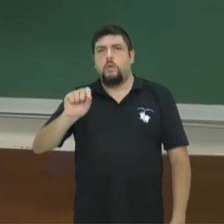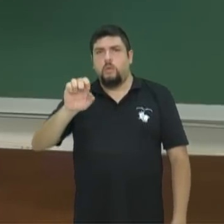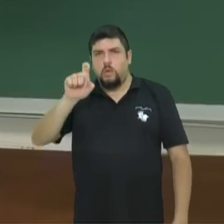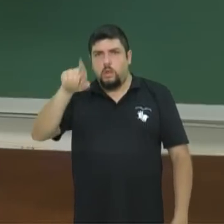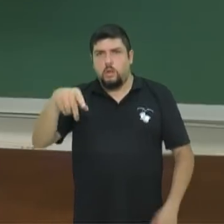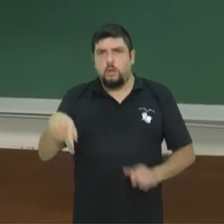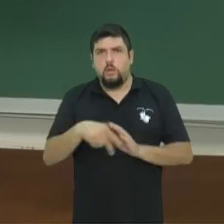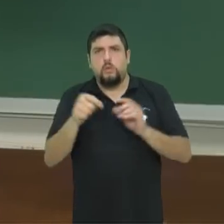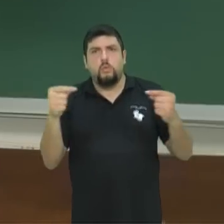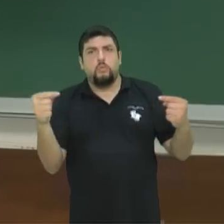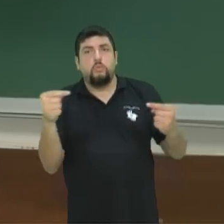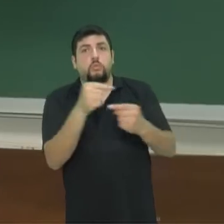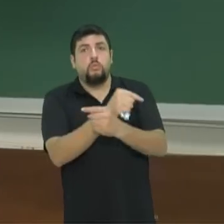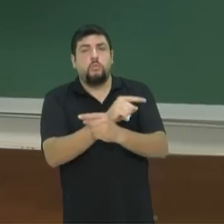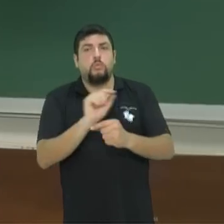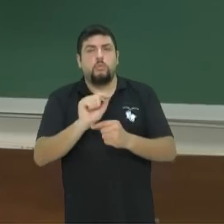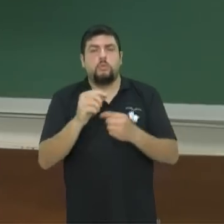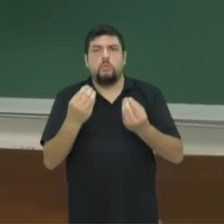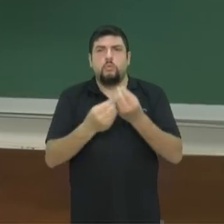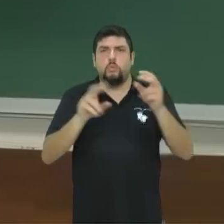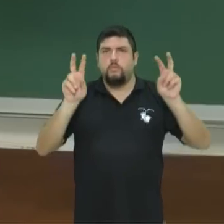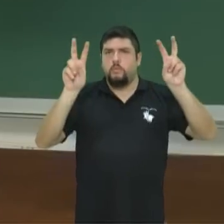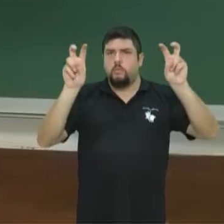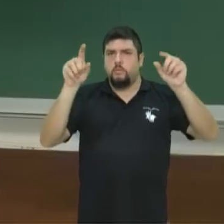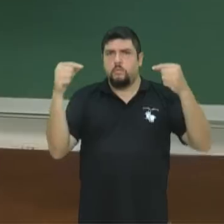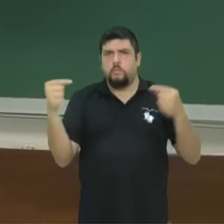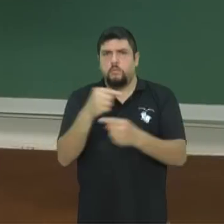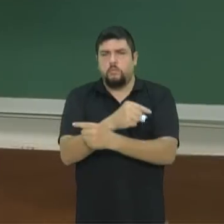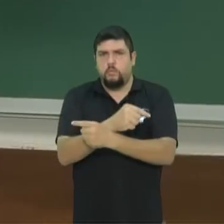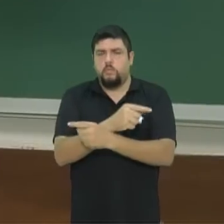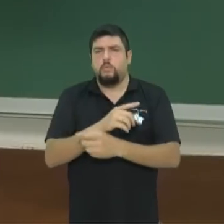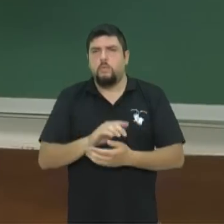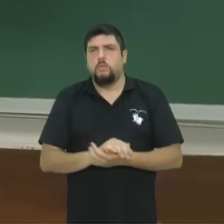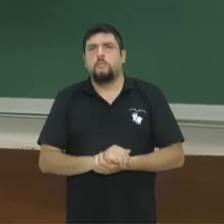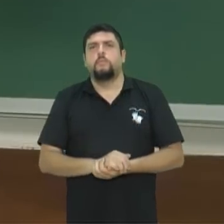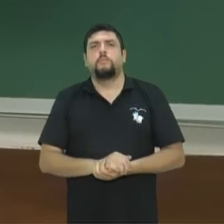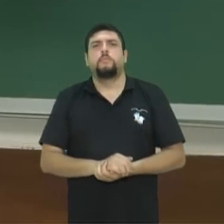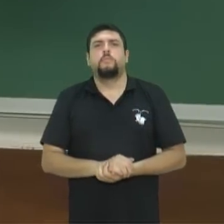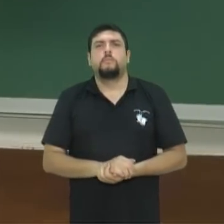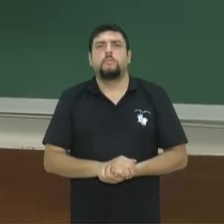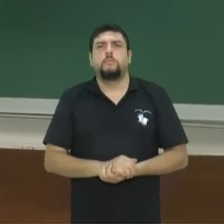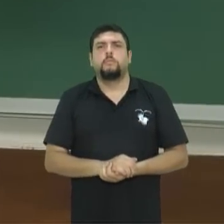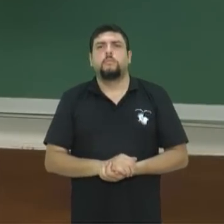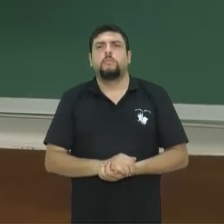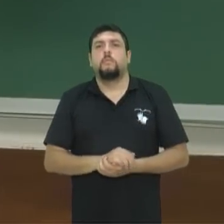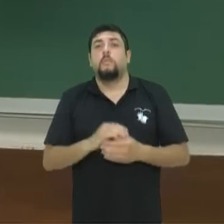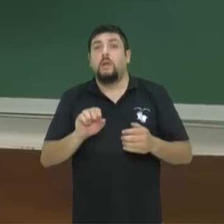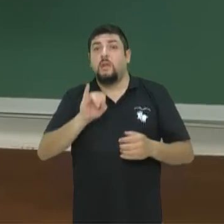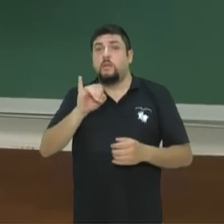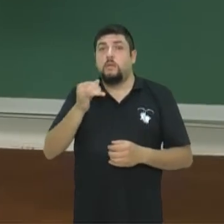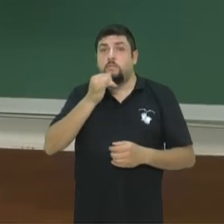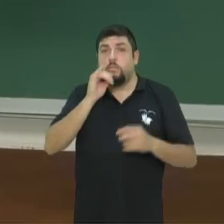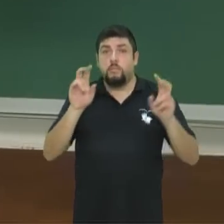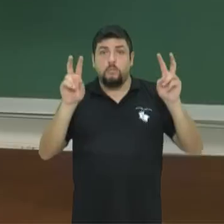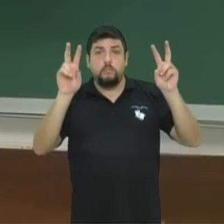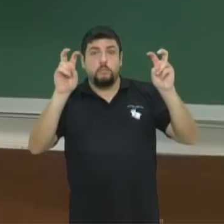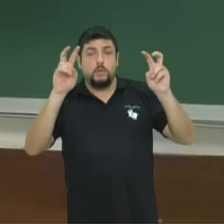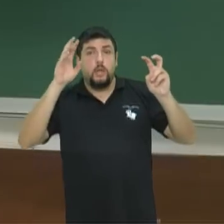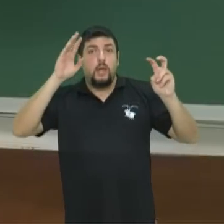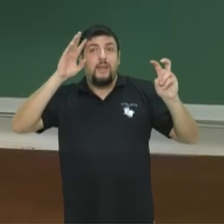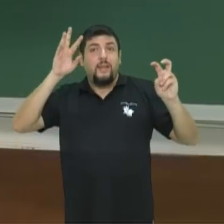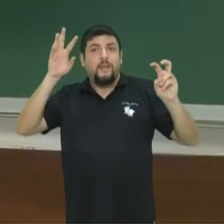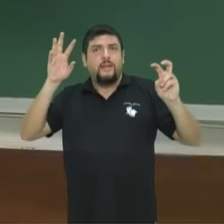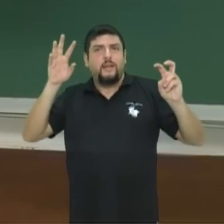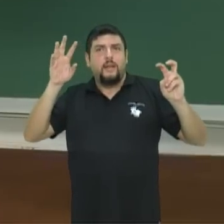contrários que aparecem, né, contrário a uma expectativa inicial causada no leitor quando ele lê o título. Se contrariou essa expectativa, a gente tem